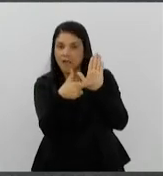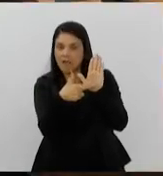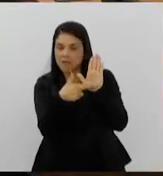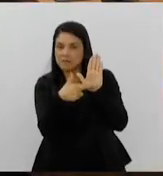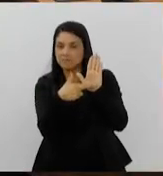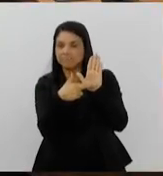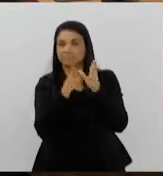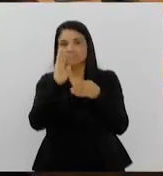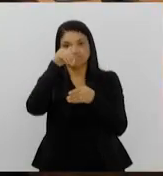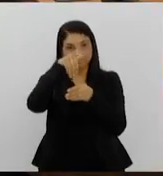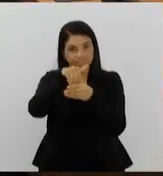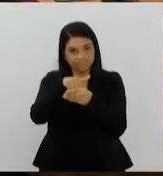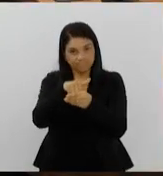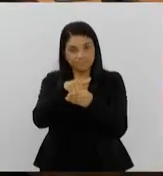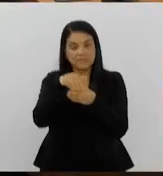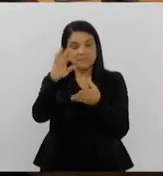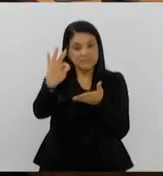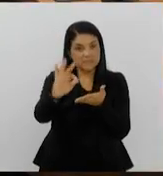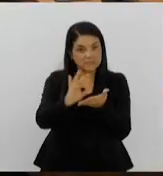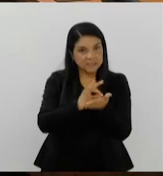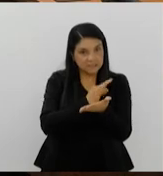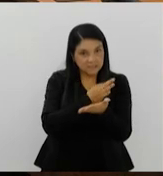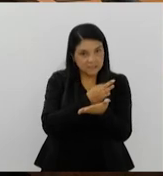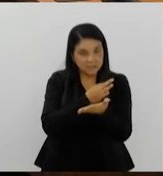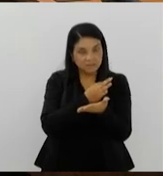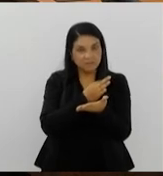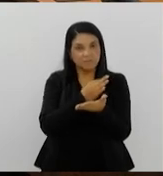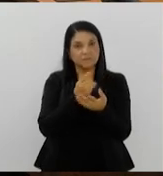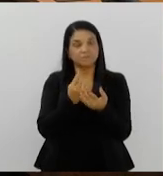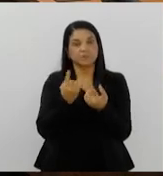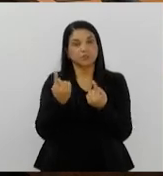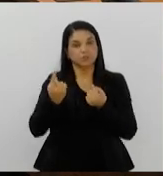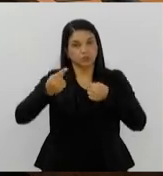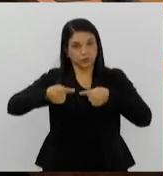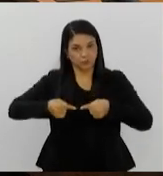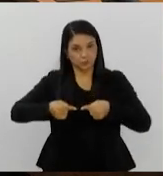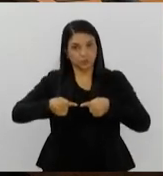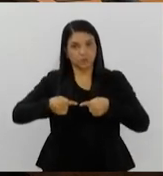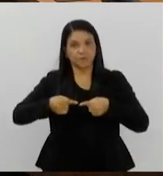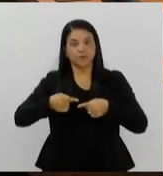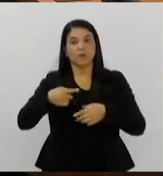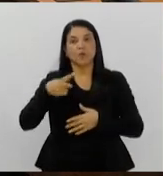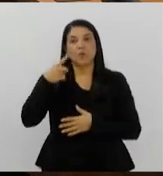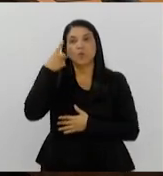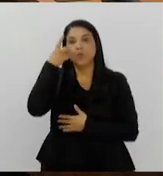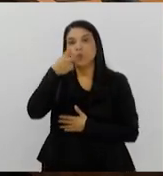deputada Índia, se inscreva para concorrer, é que esse deputado não esteja,